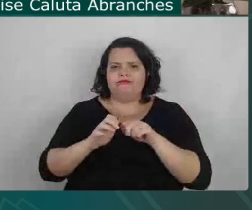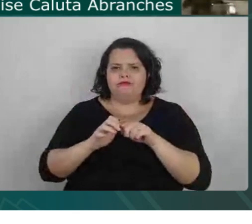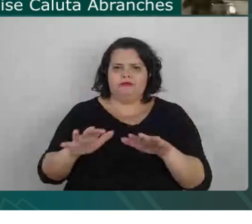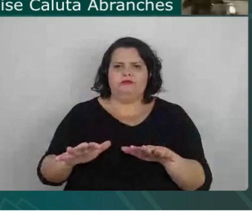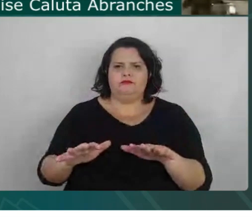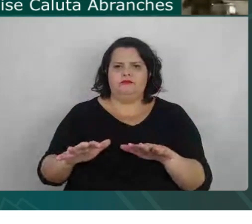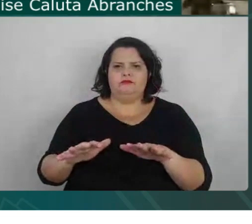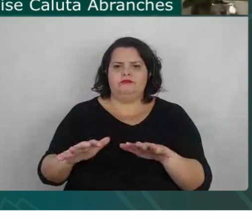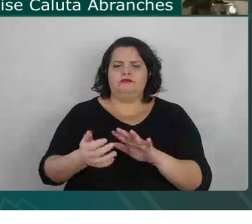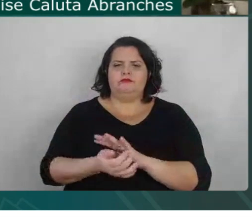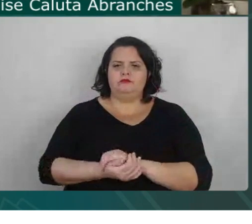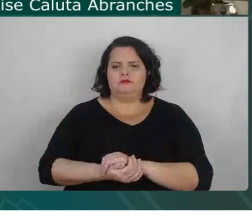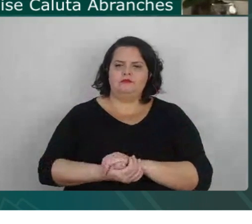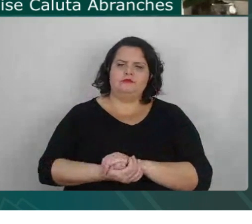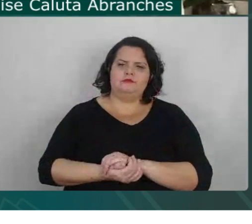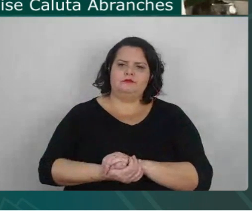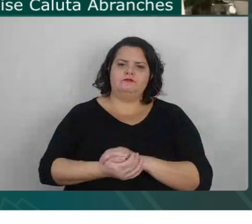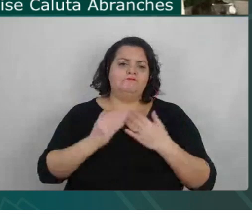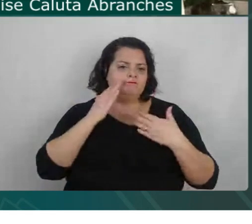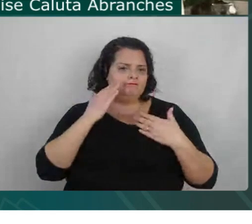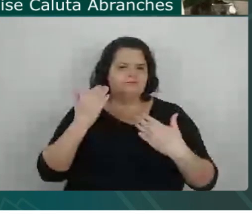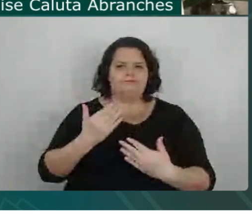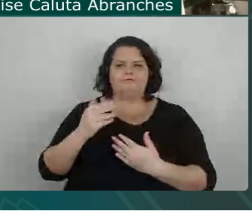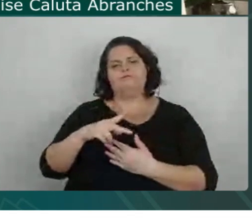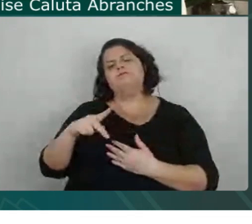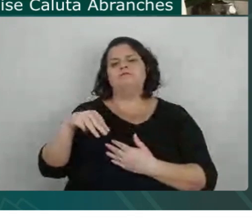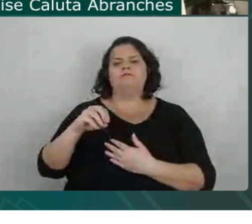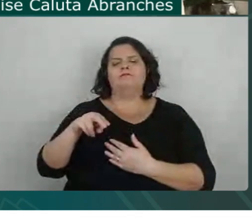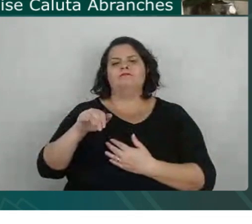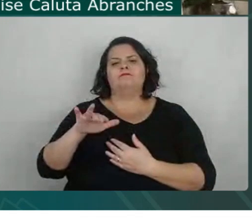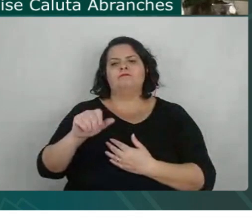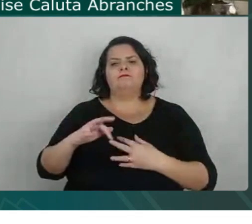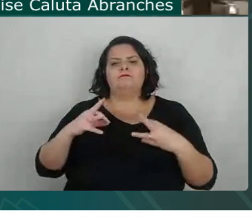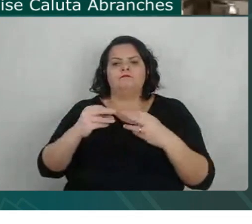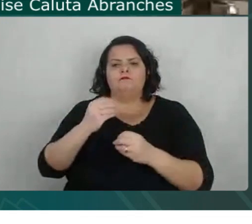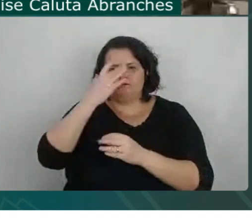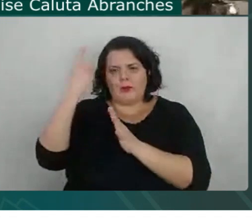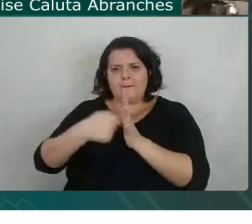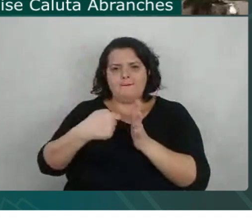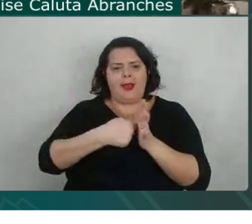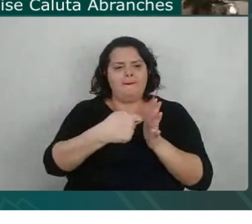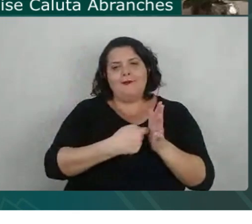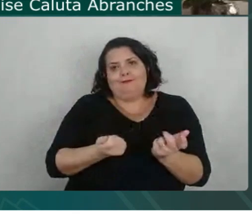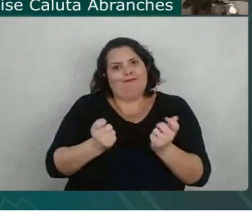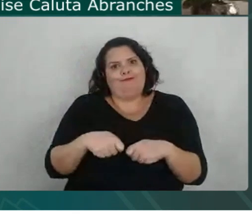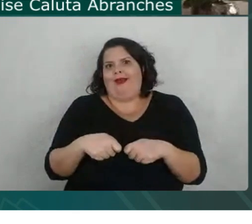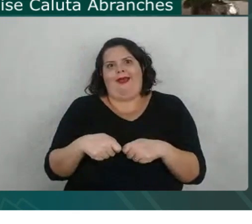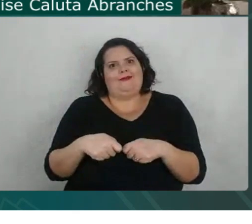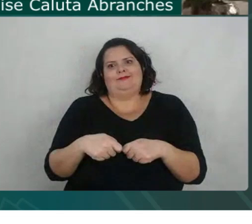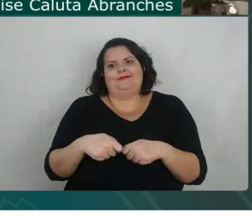Obrigada, professora Mônica, a todos que fizeram questionamentos. É claro, a gente não consegue responder a todos, mas